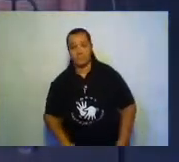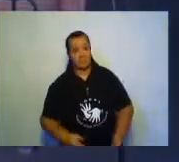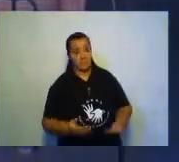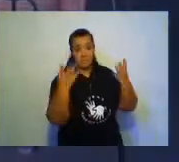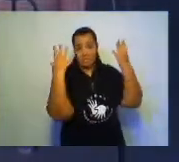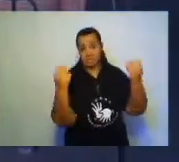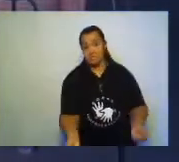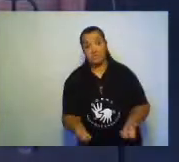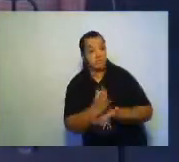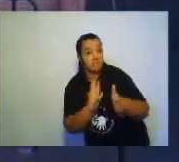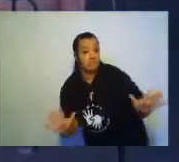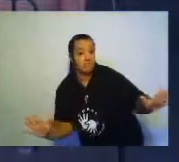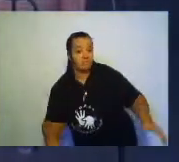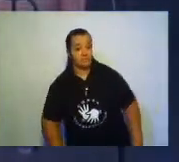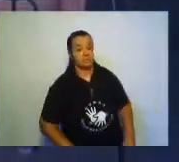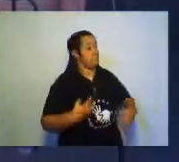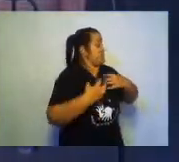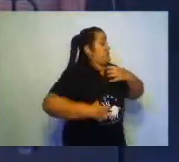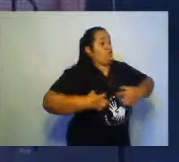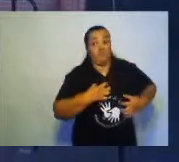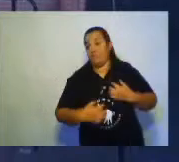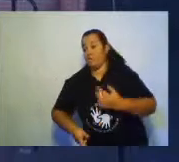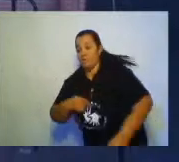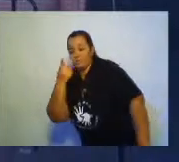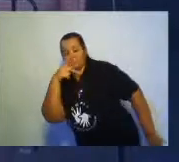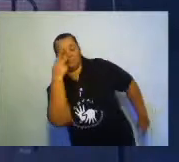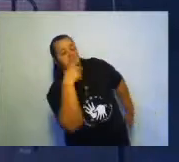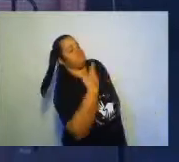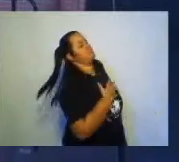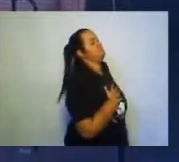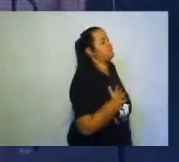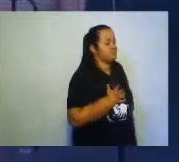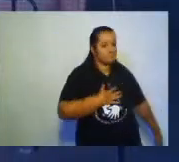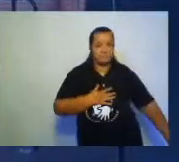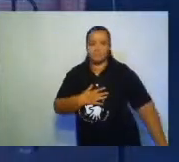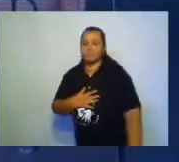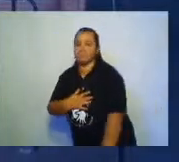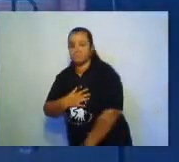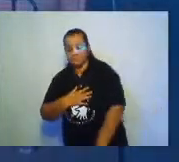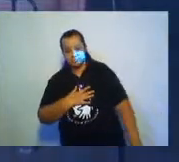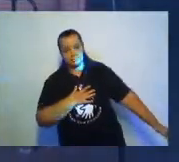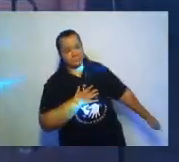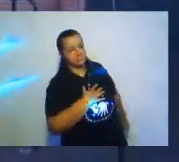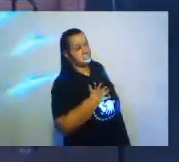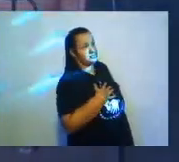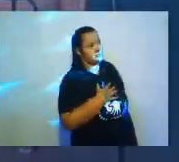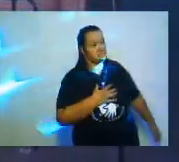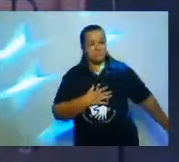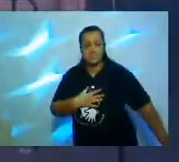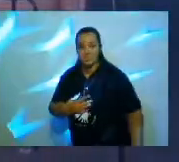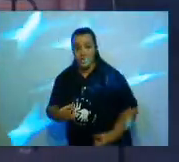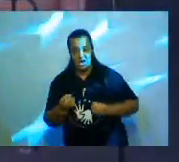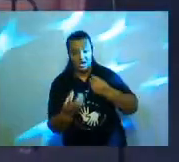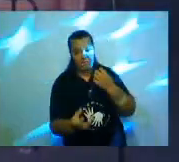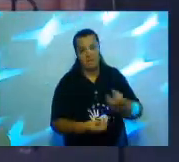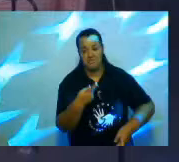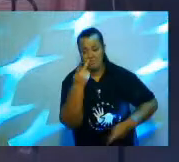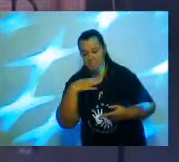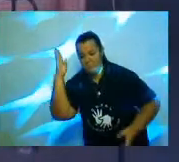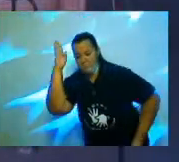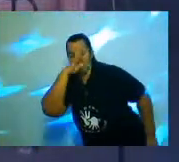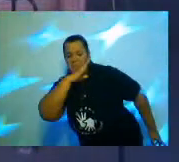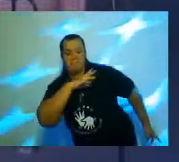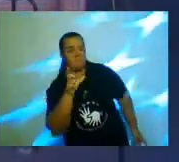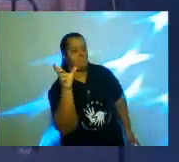Não aceitou o nosso fim e tá desesperado falando de mim. Tá me queimando